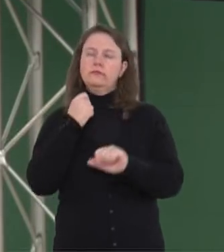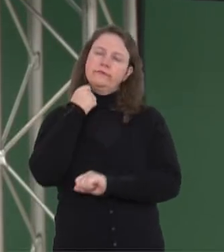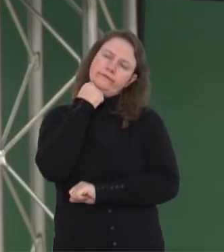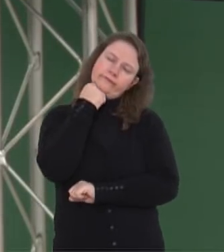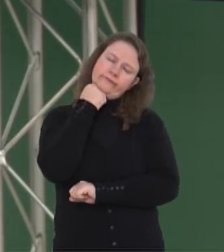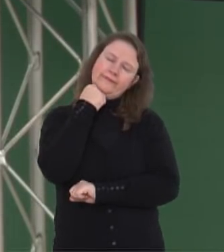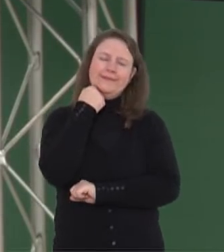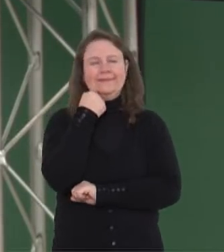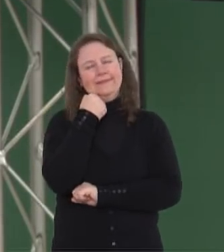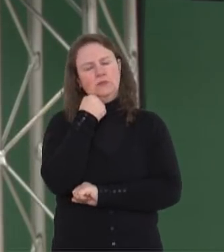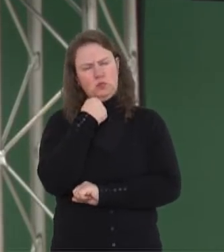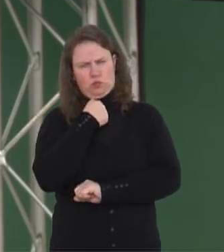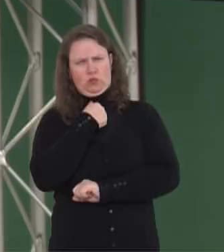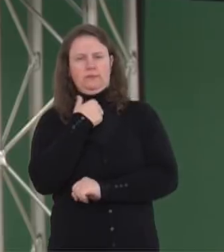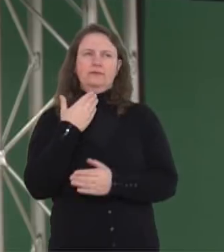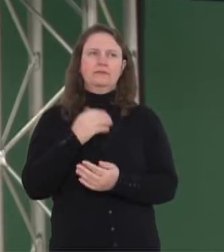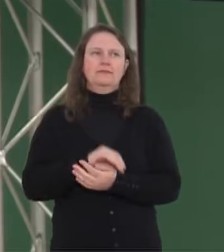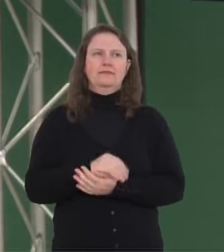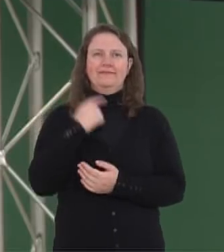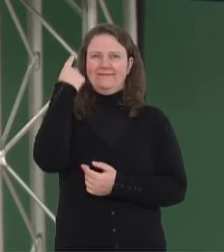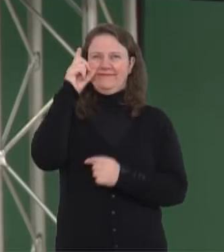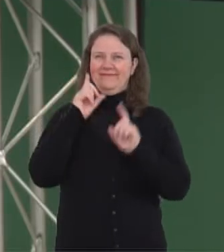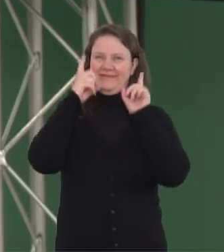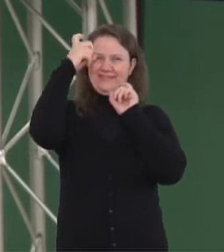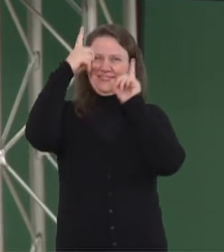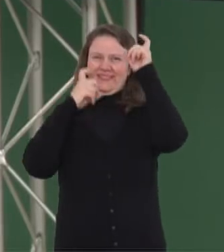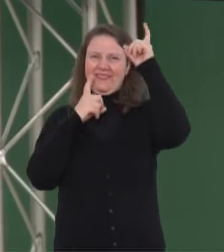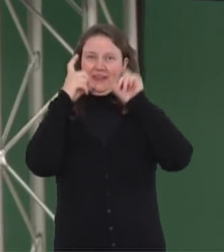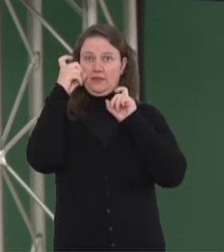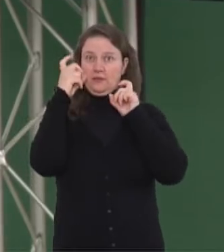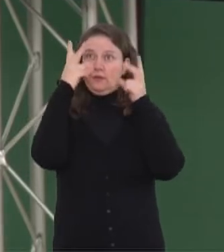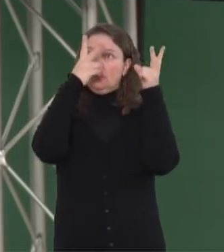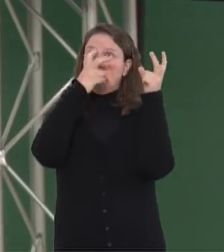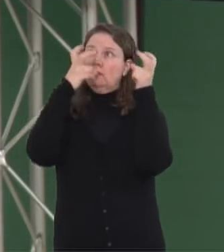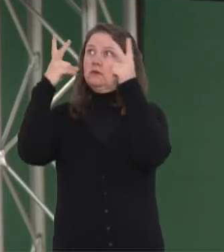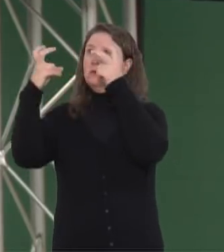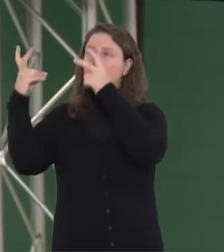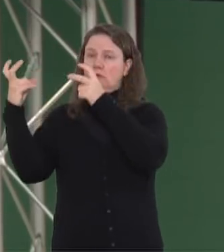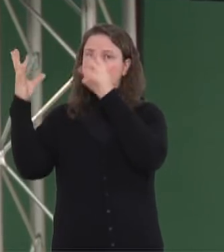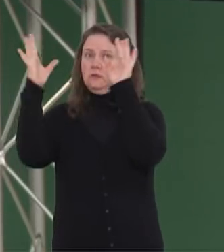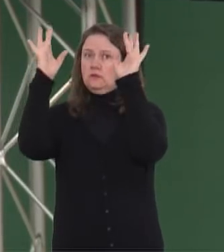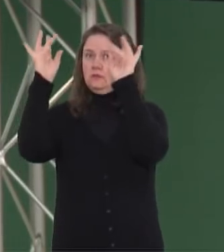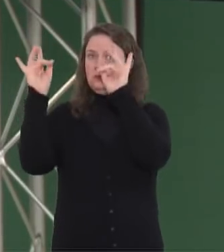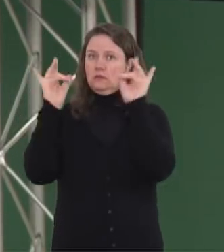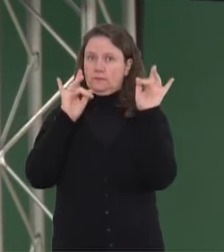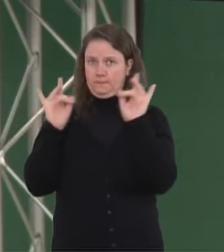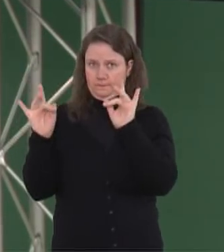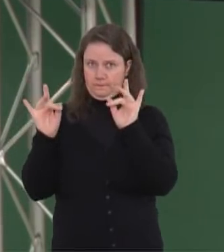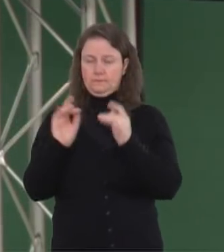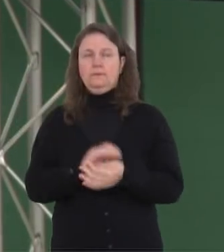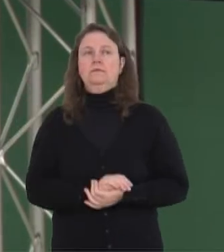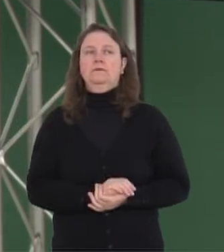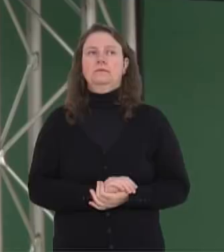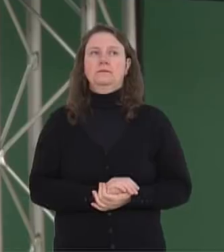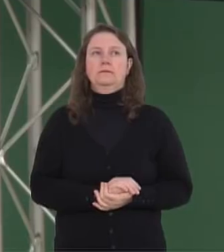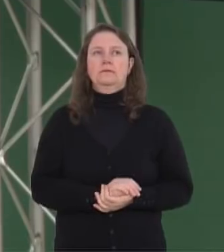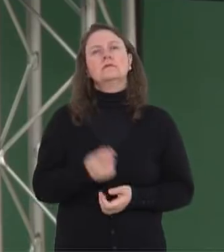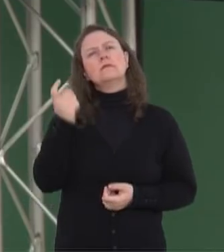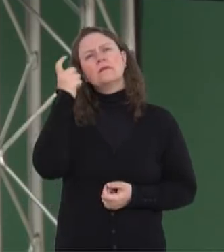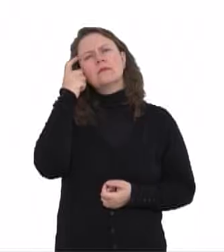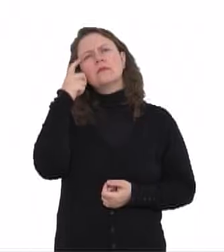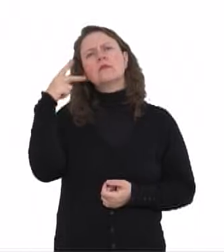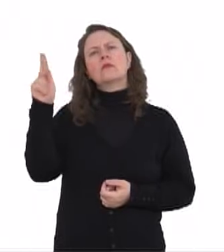rostinho, a sua feição. Então, é importante que a gente observe todos esses detalhes. Vamos lá ao pensamento